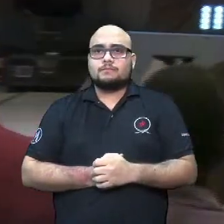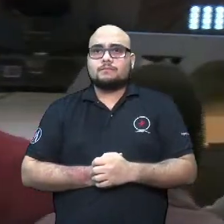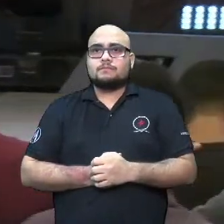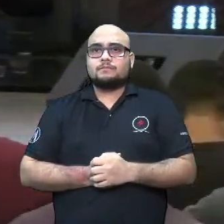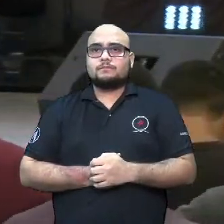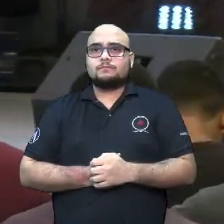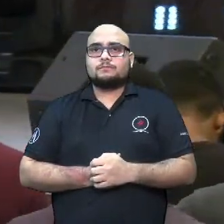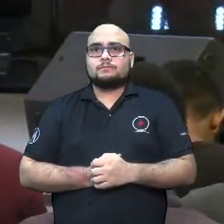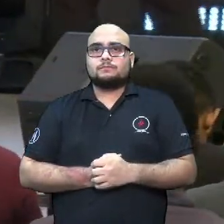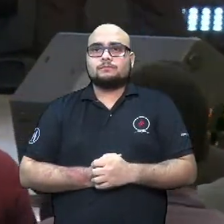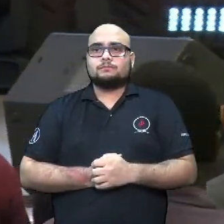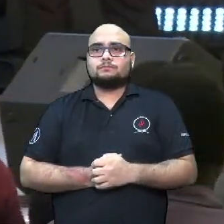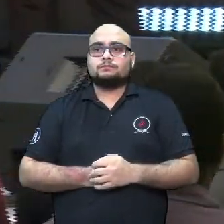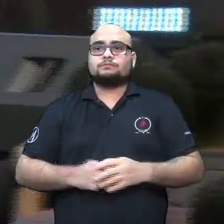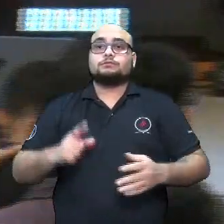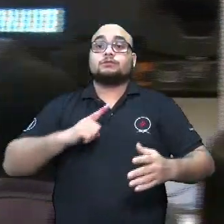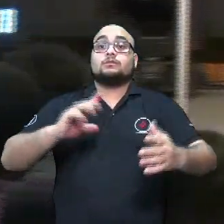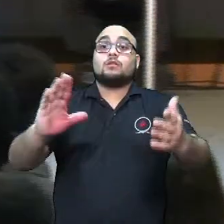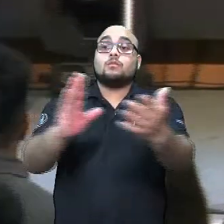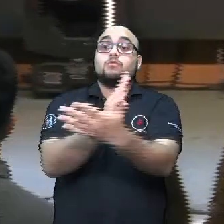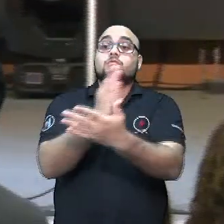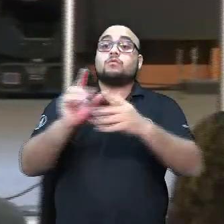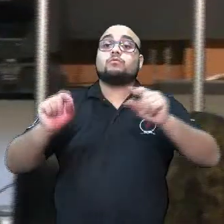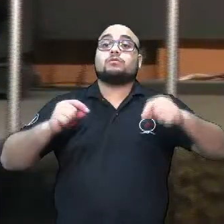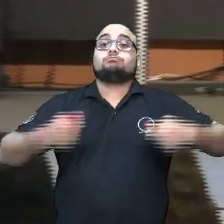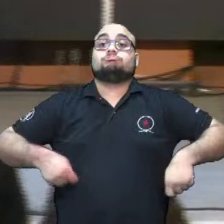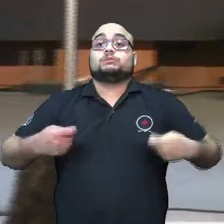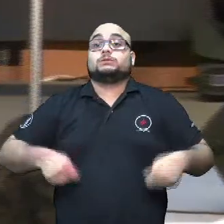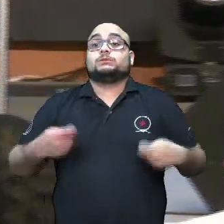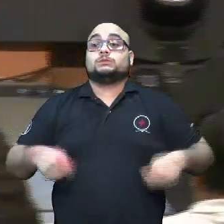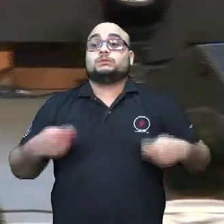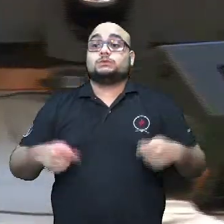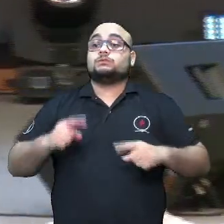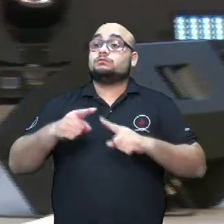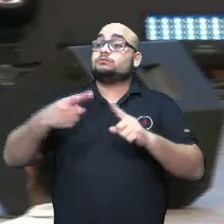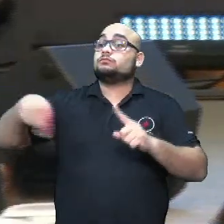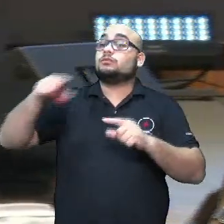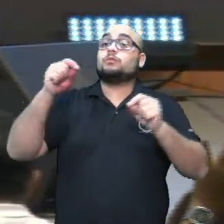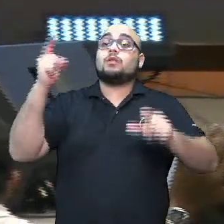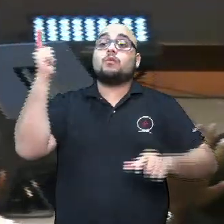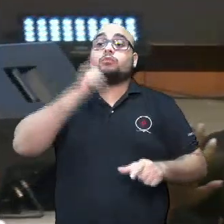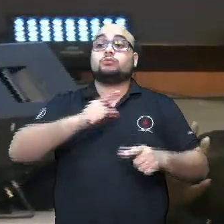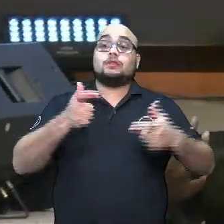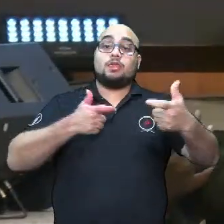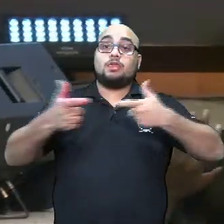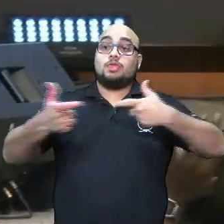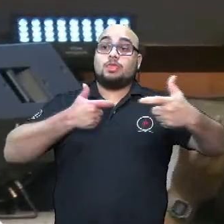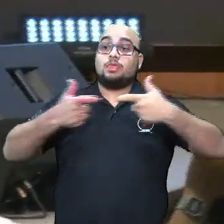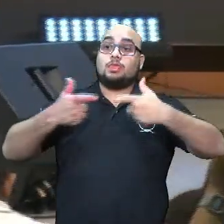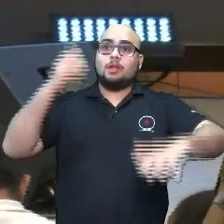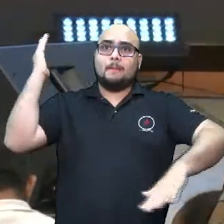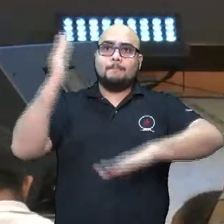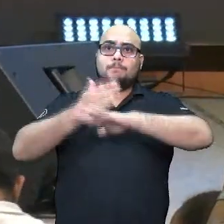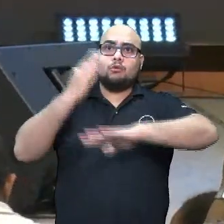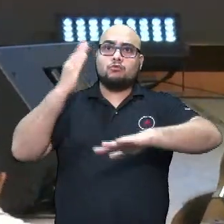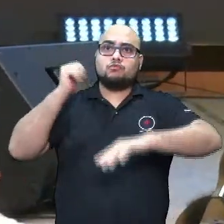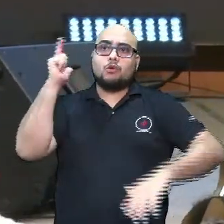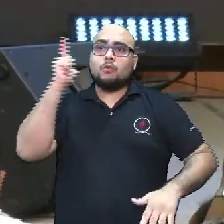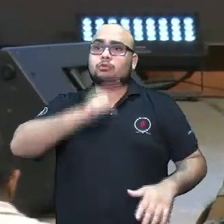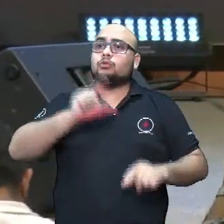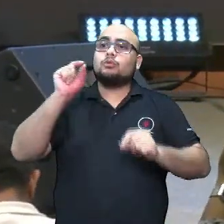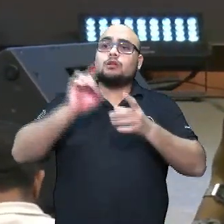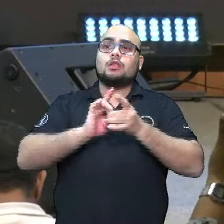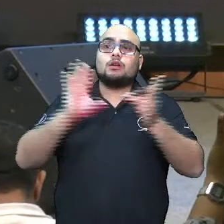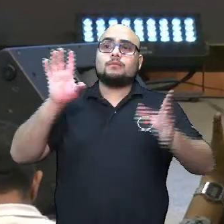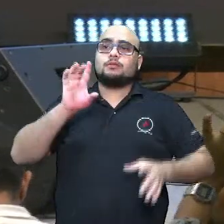Eu ainda tenho alguns minutos, eu preciso te dizer: você consegue vencer essa guerra. E eu vou te dizer por quê.